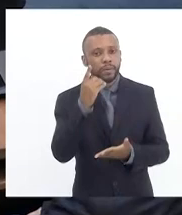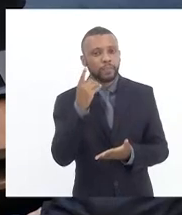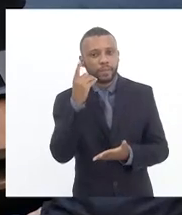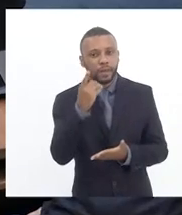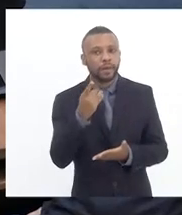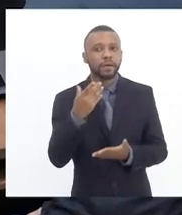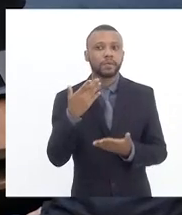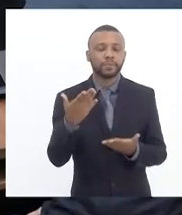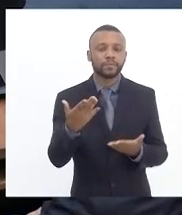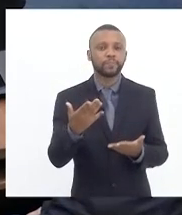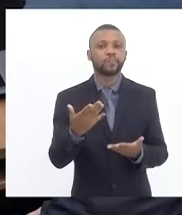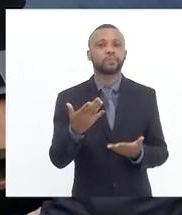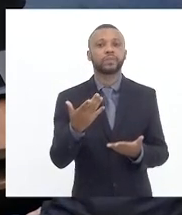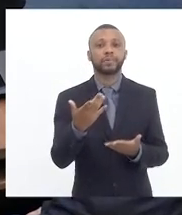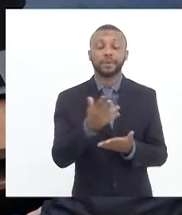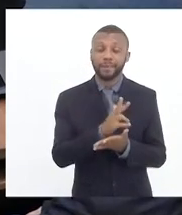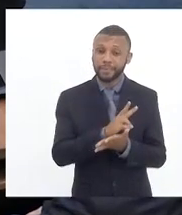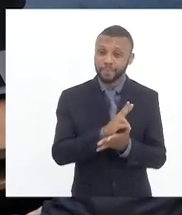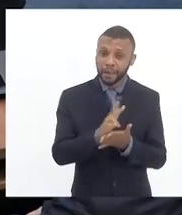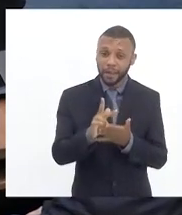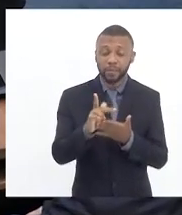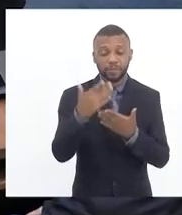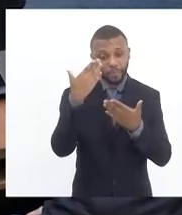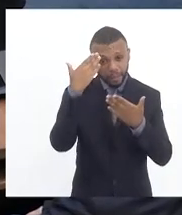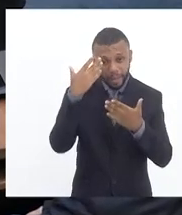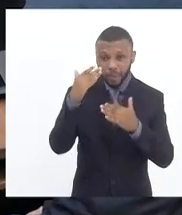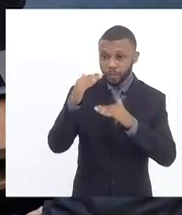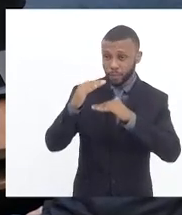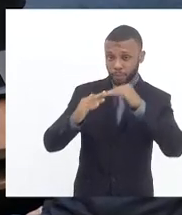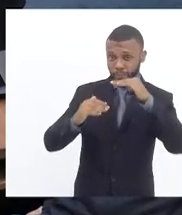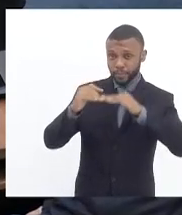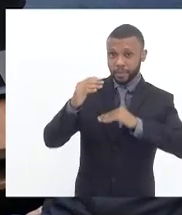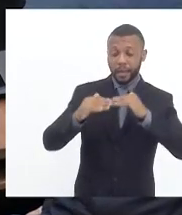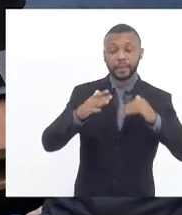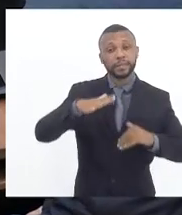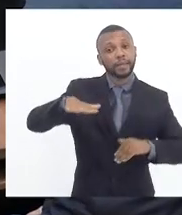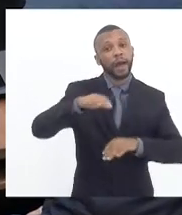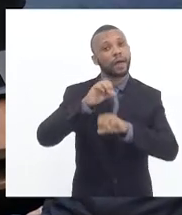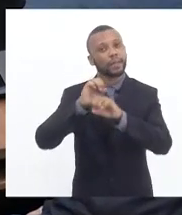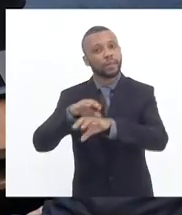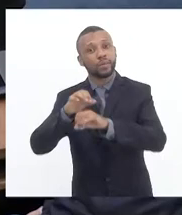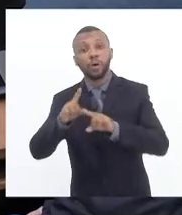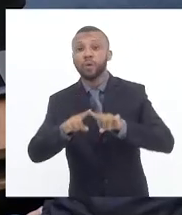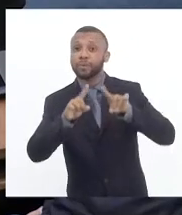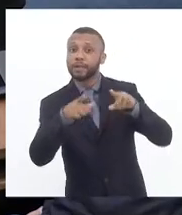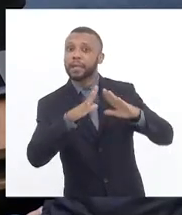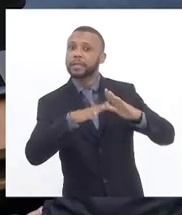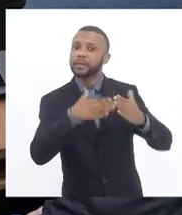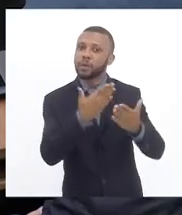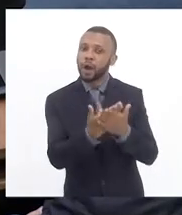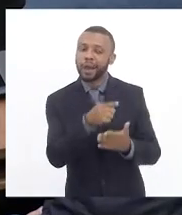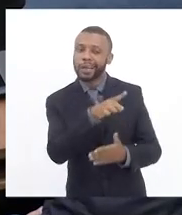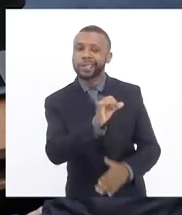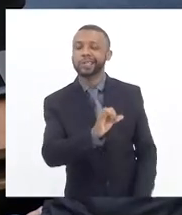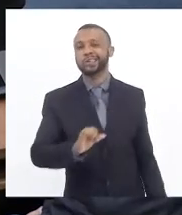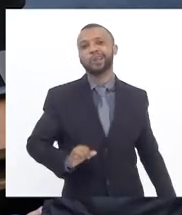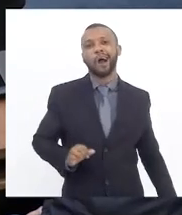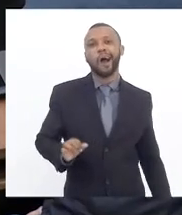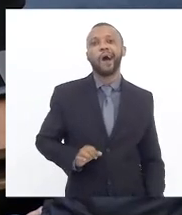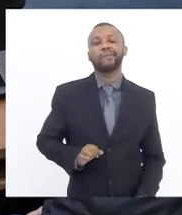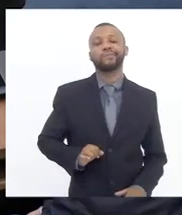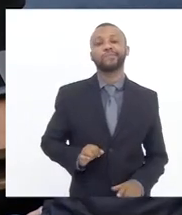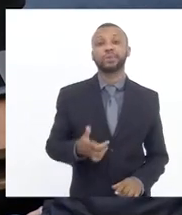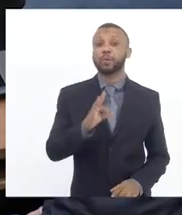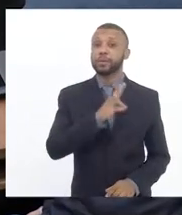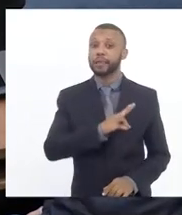é uma representamos os profissionais que também representam os funcionários de escola tão sofrida dos funcionários de escola que inclusive ganhou